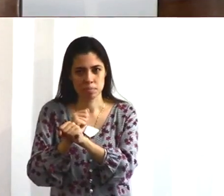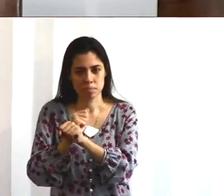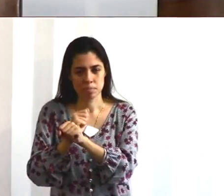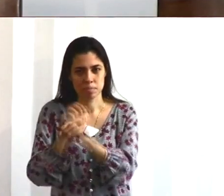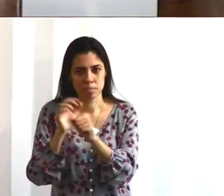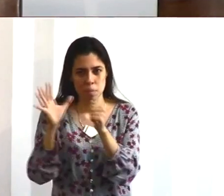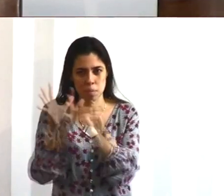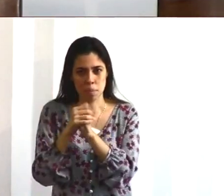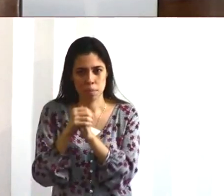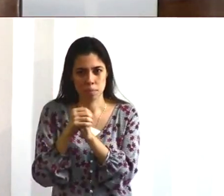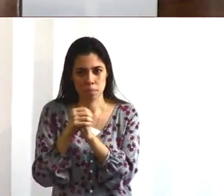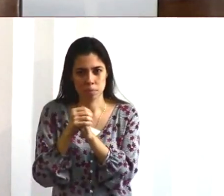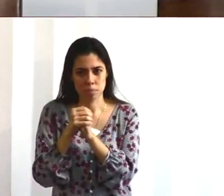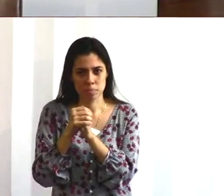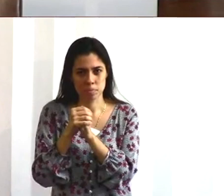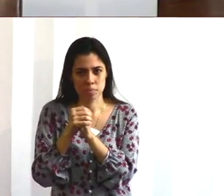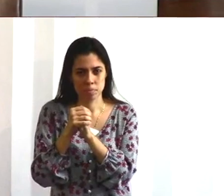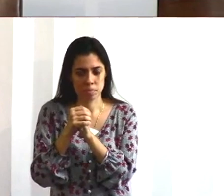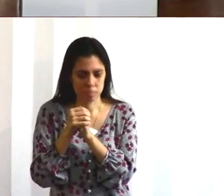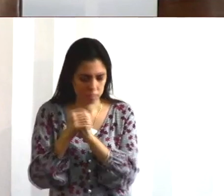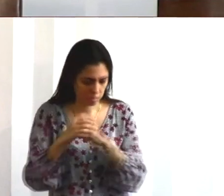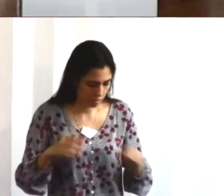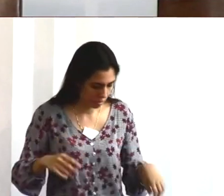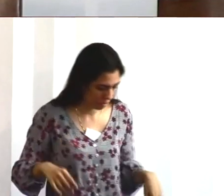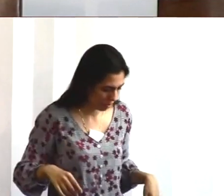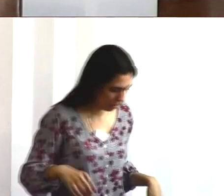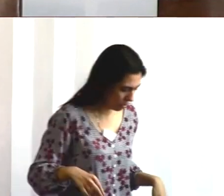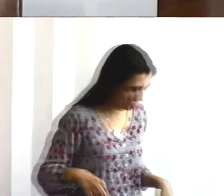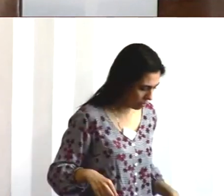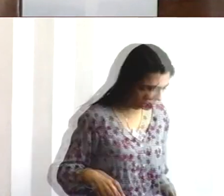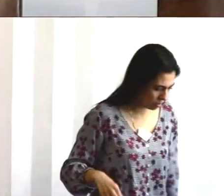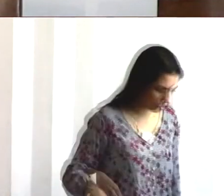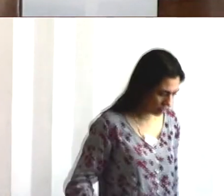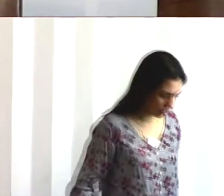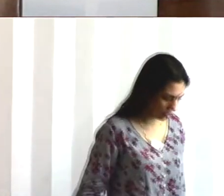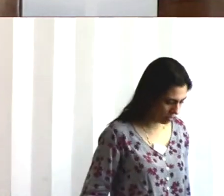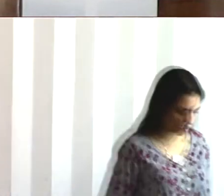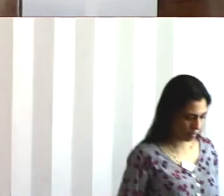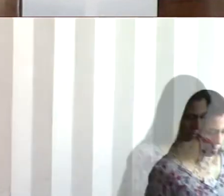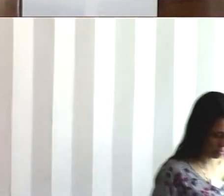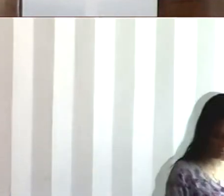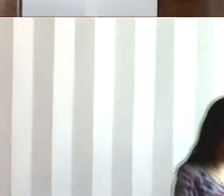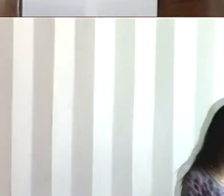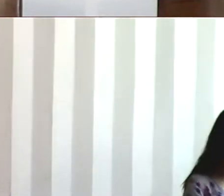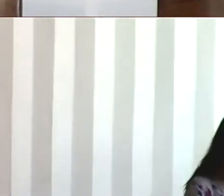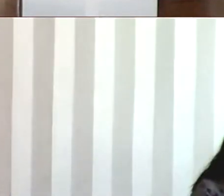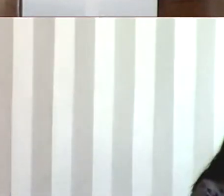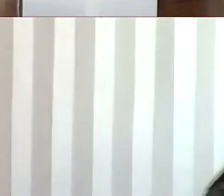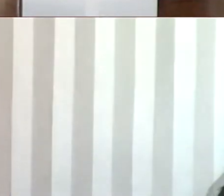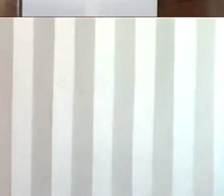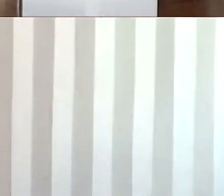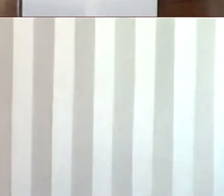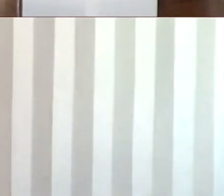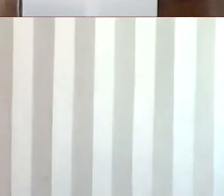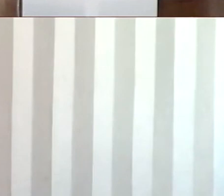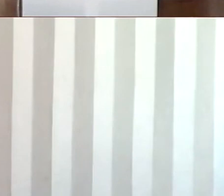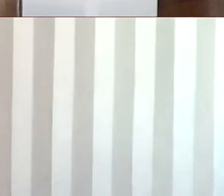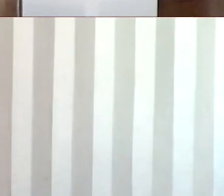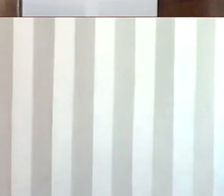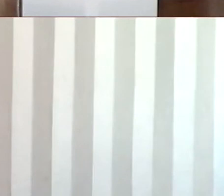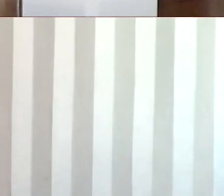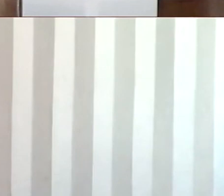Cantemos juntos o hino manso e suave. É um hino que diz que Jesus está